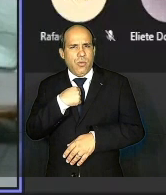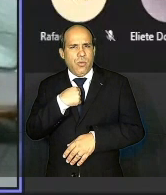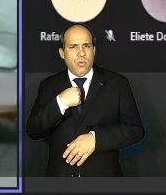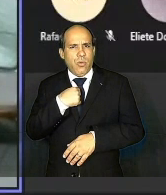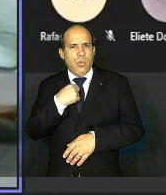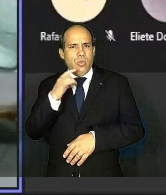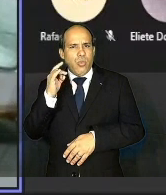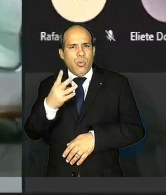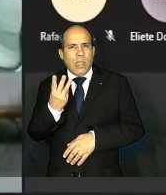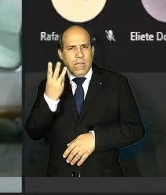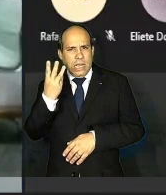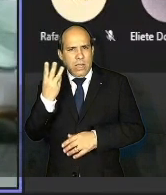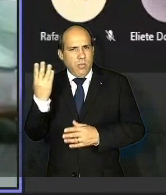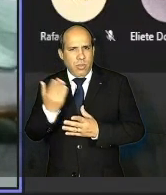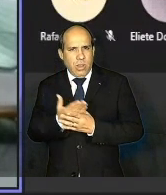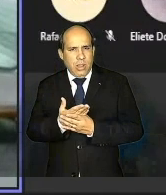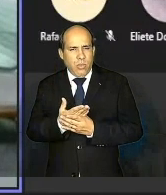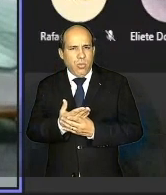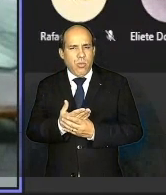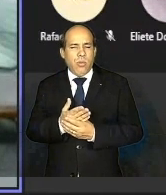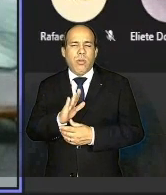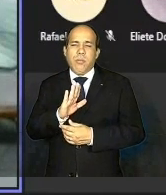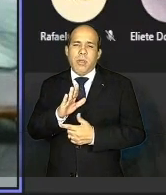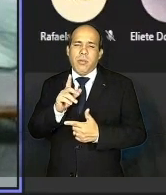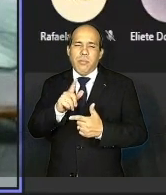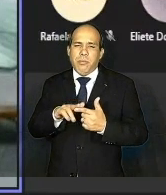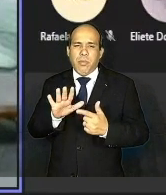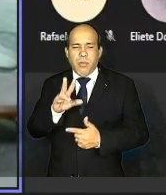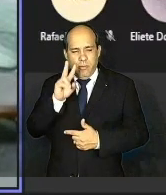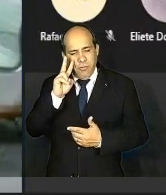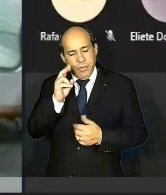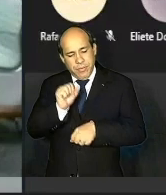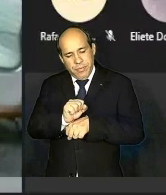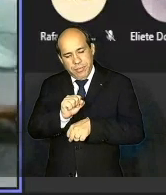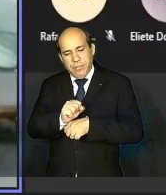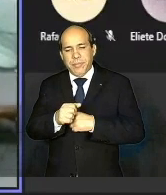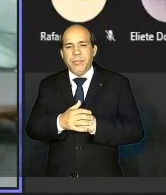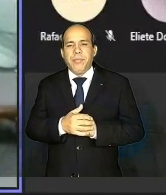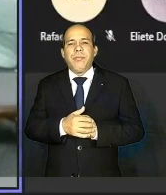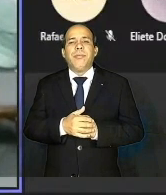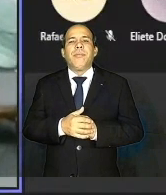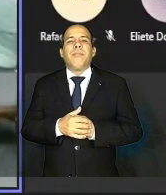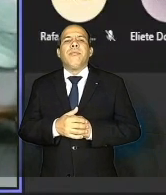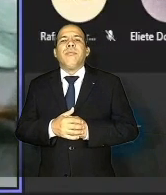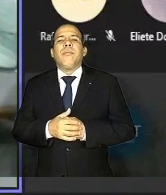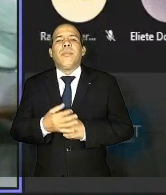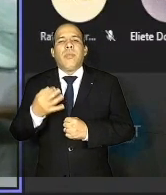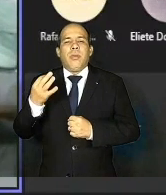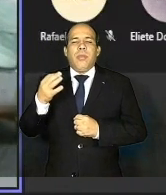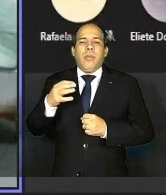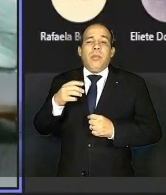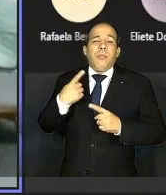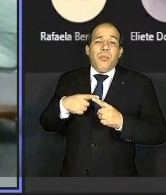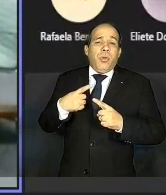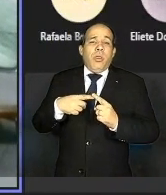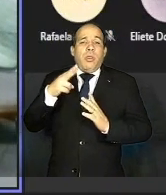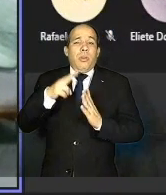se eu estaria, que a princípio eu estaria só em 3 processos, mas vamos ver o que vai. Aí